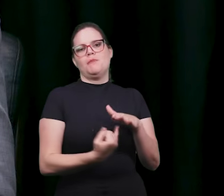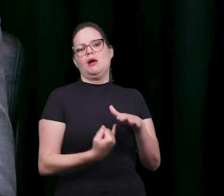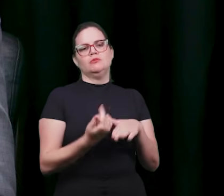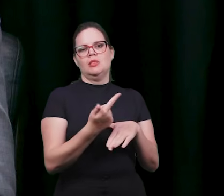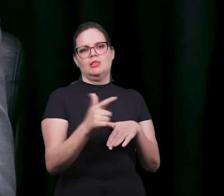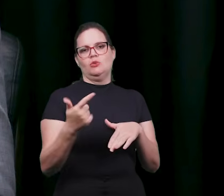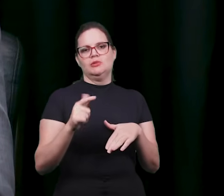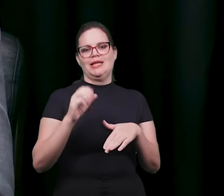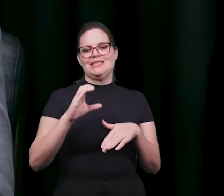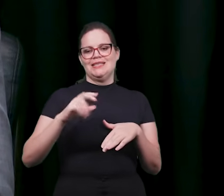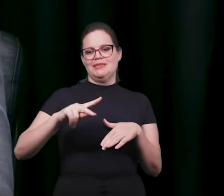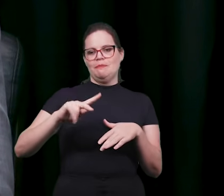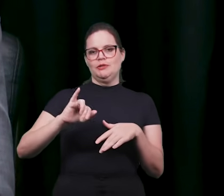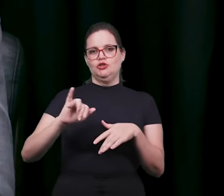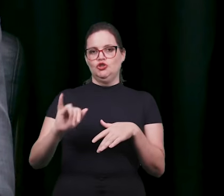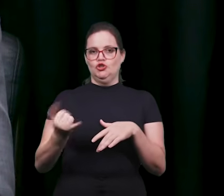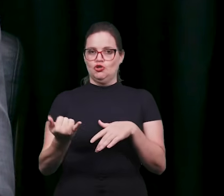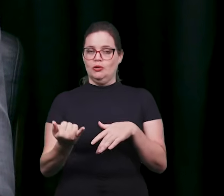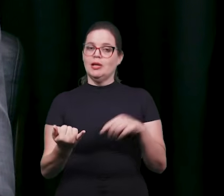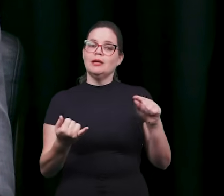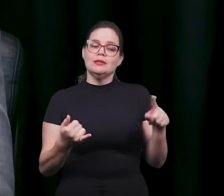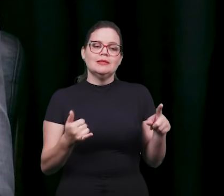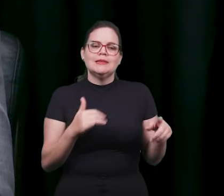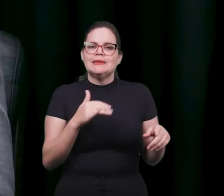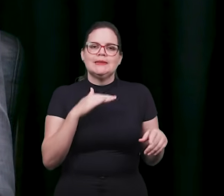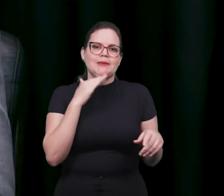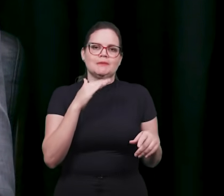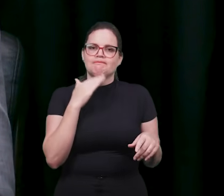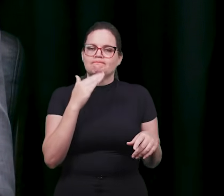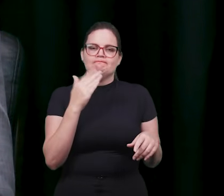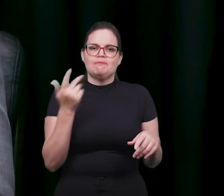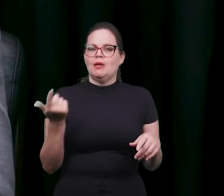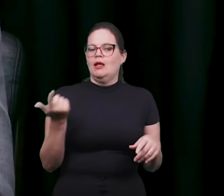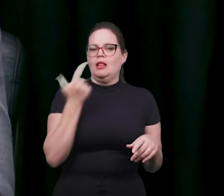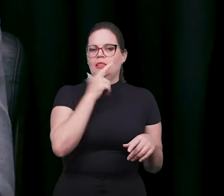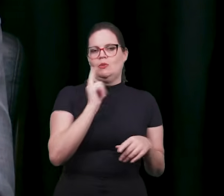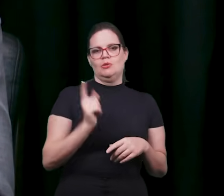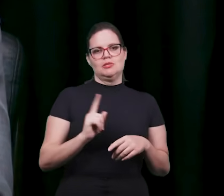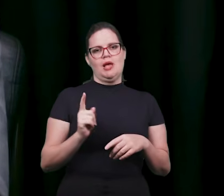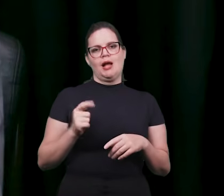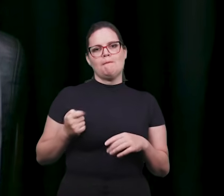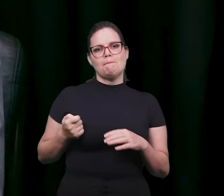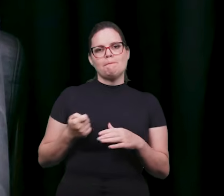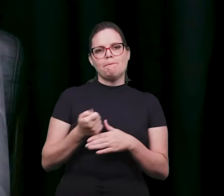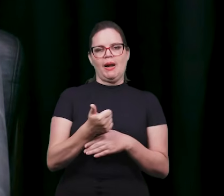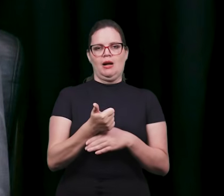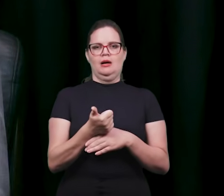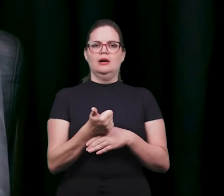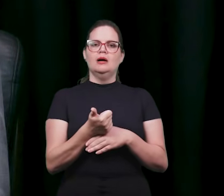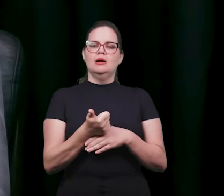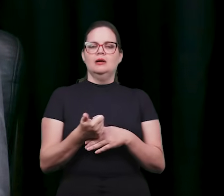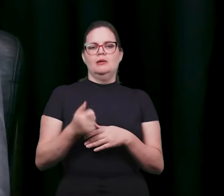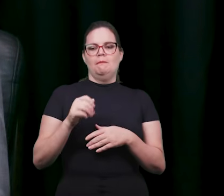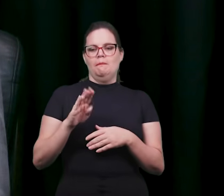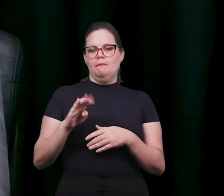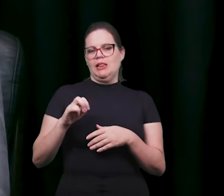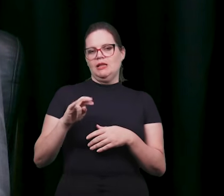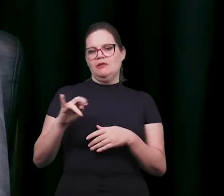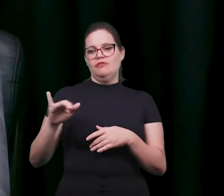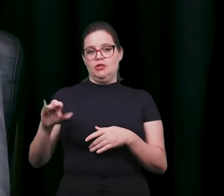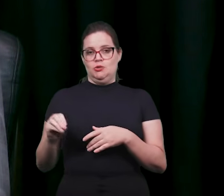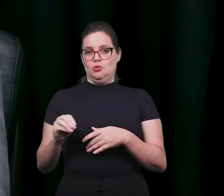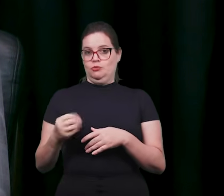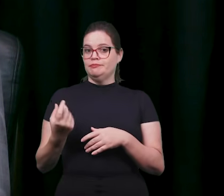ele acaba não tendo acesso a benefícios, vantagens que ele poderia alcançar caso tivesse um